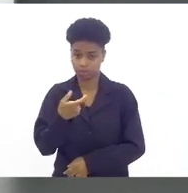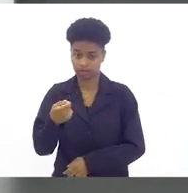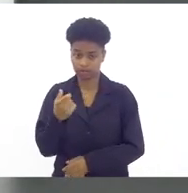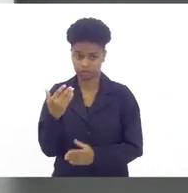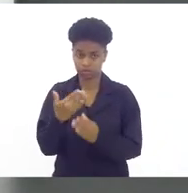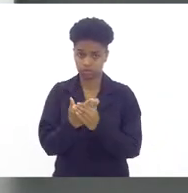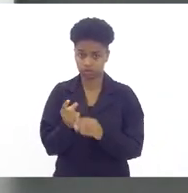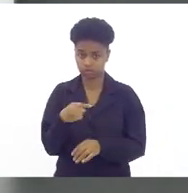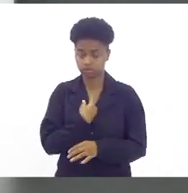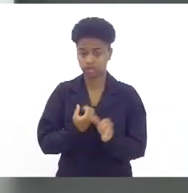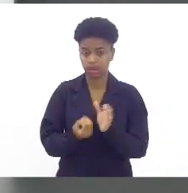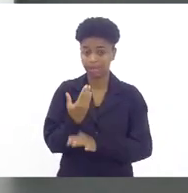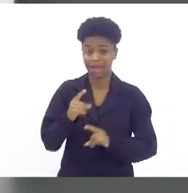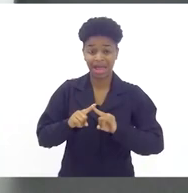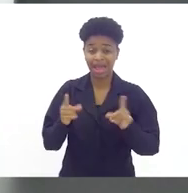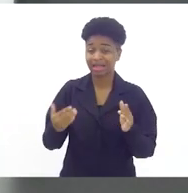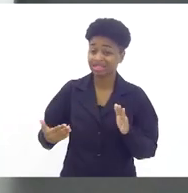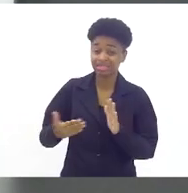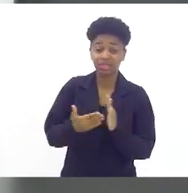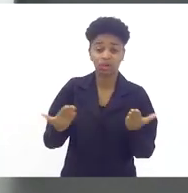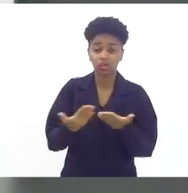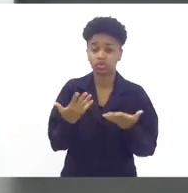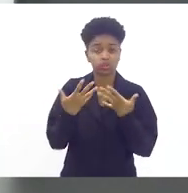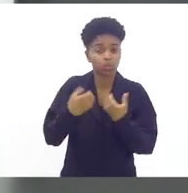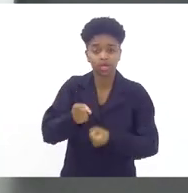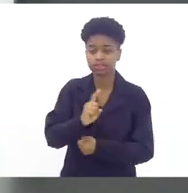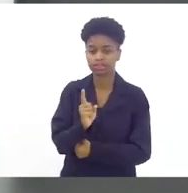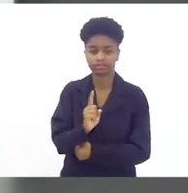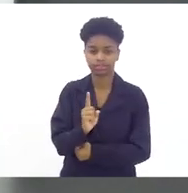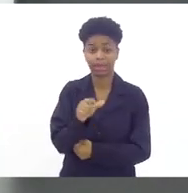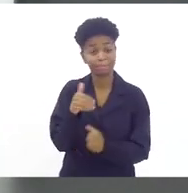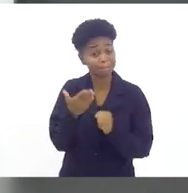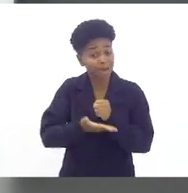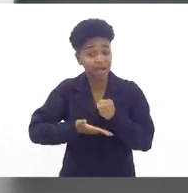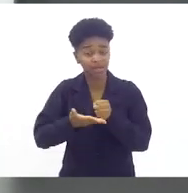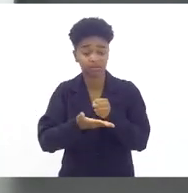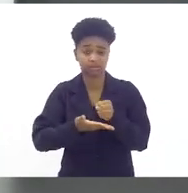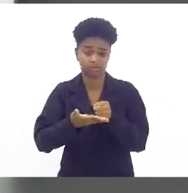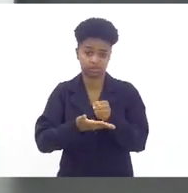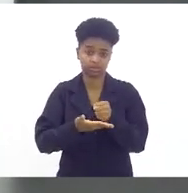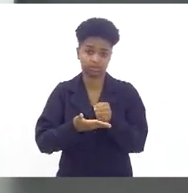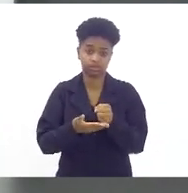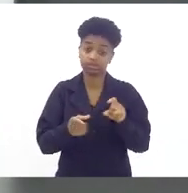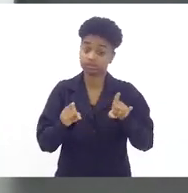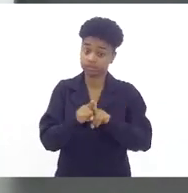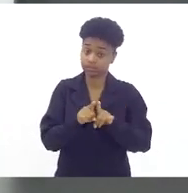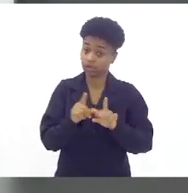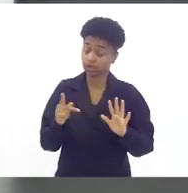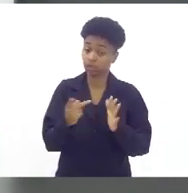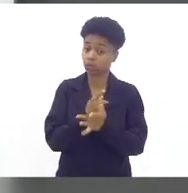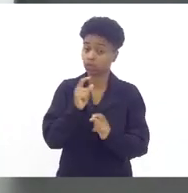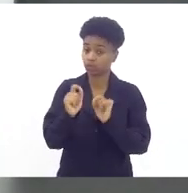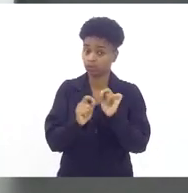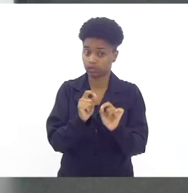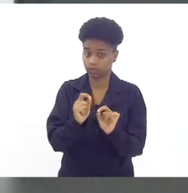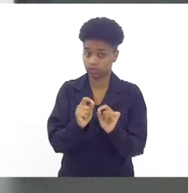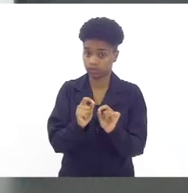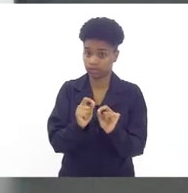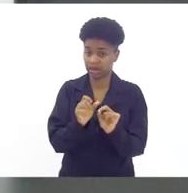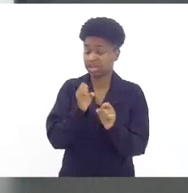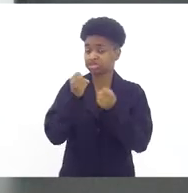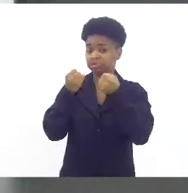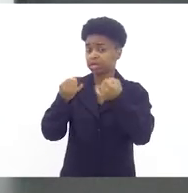recebemos o auxílio alimentação que é uma coisa básica e também que que acontece a